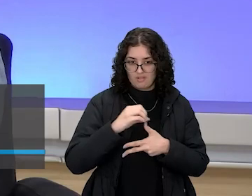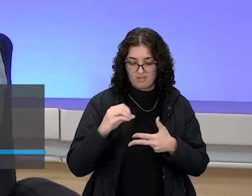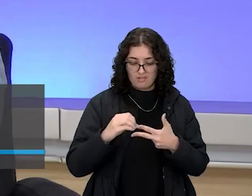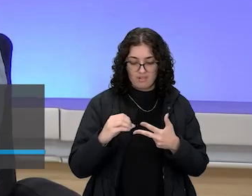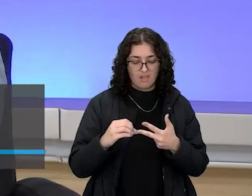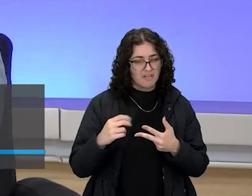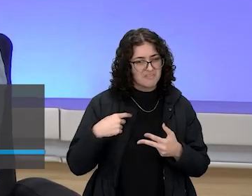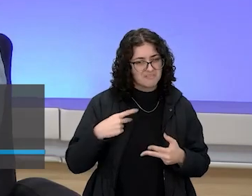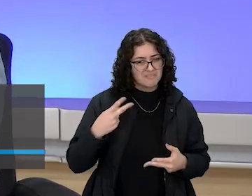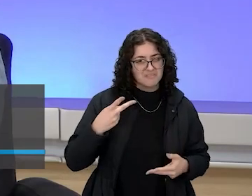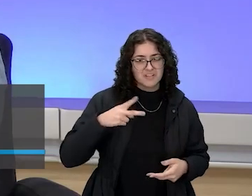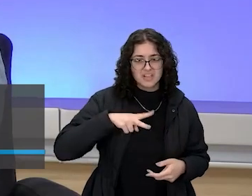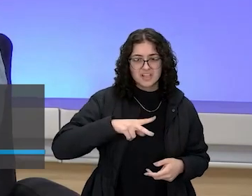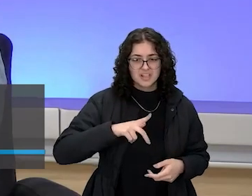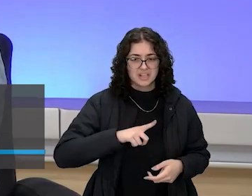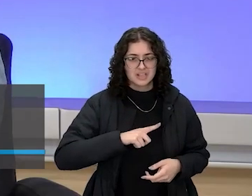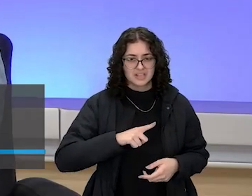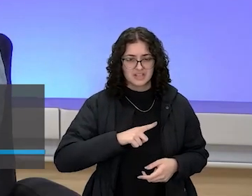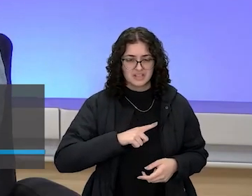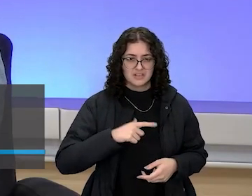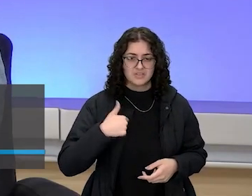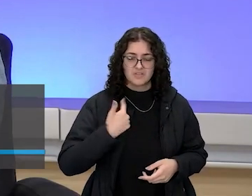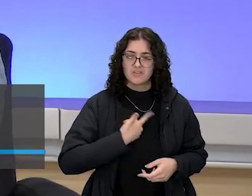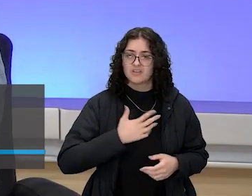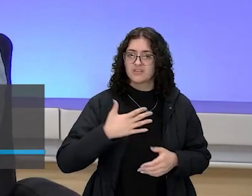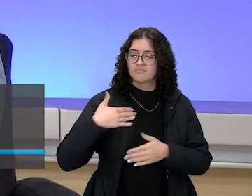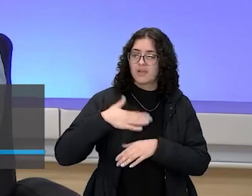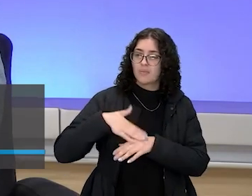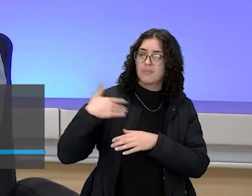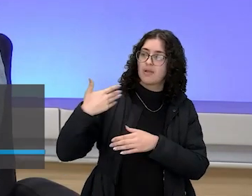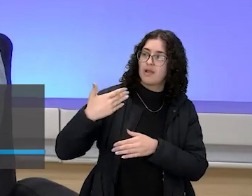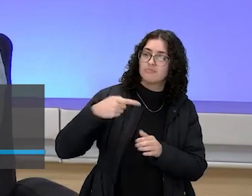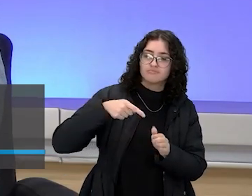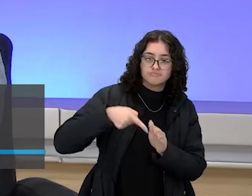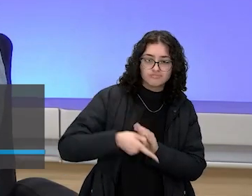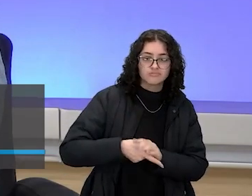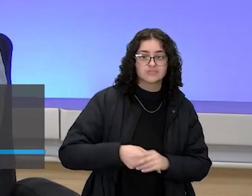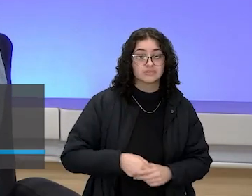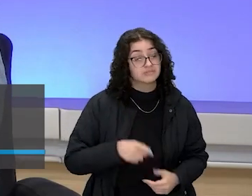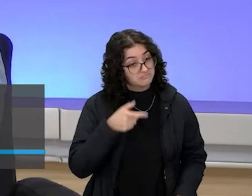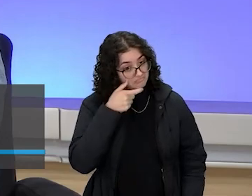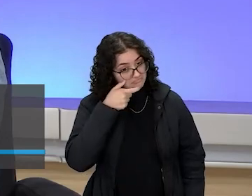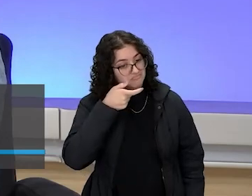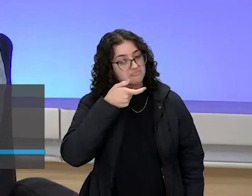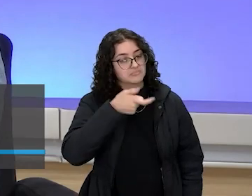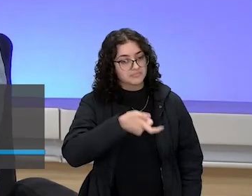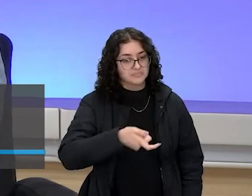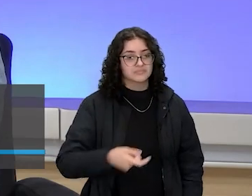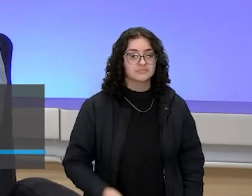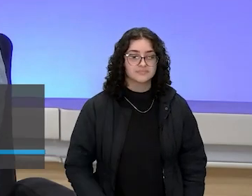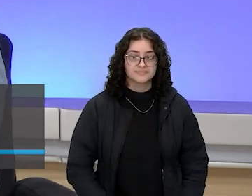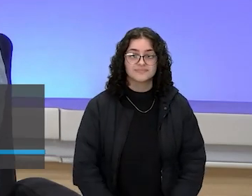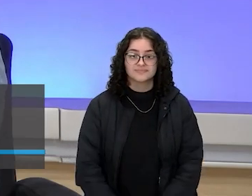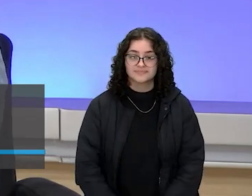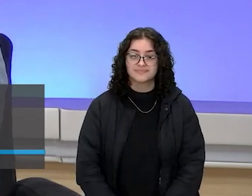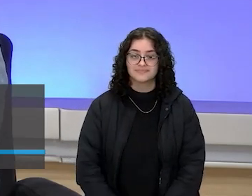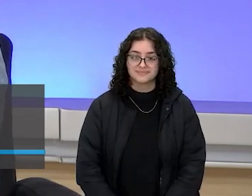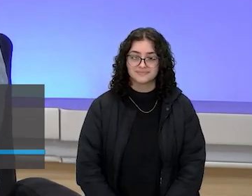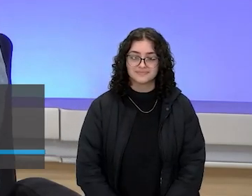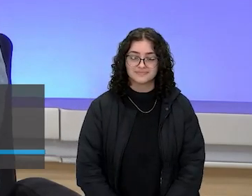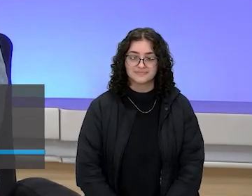eu já vi também muita coisa que nós conversamos aqui nos aprofundamentos. Olha que interessante, tá certo?